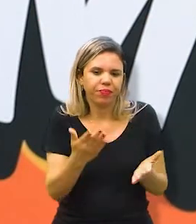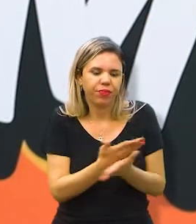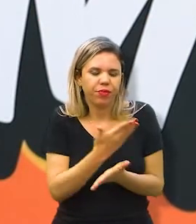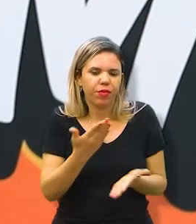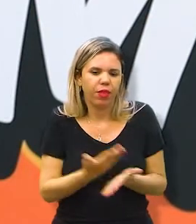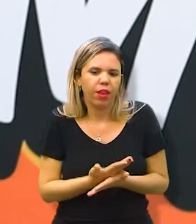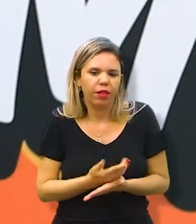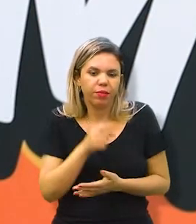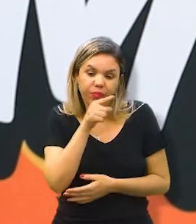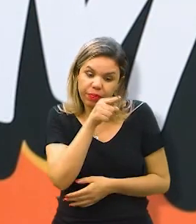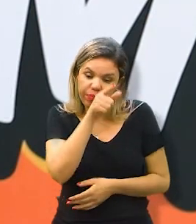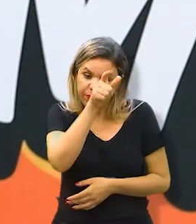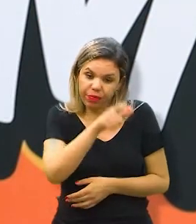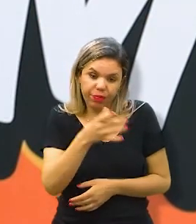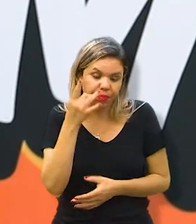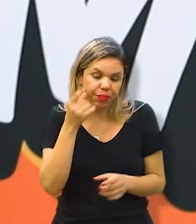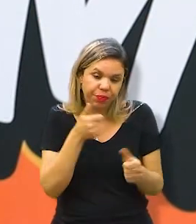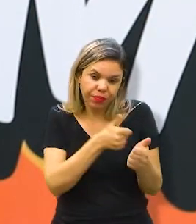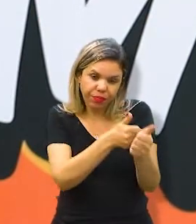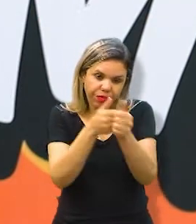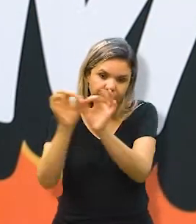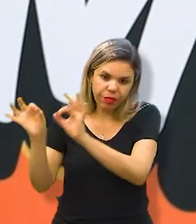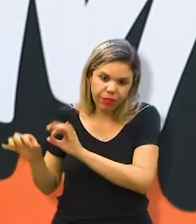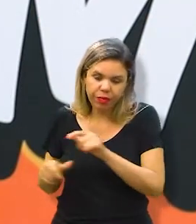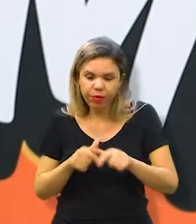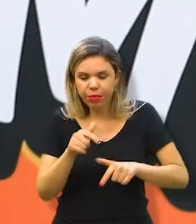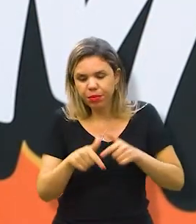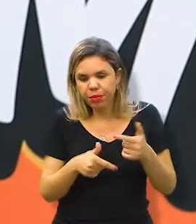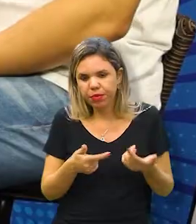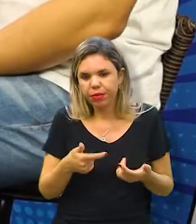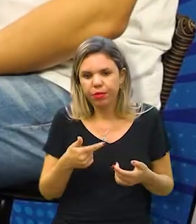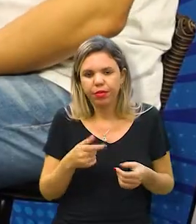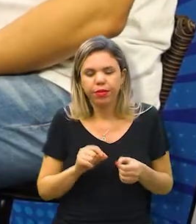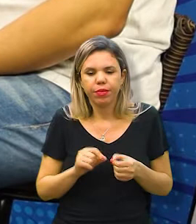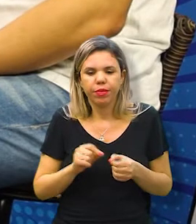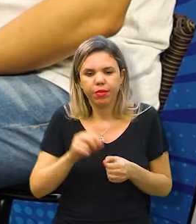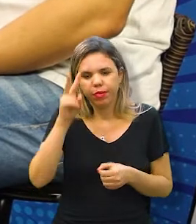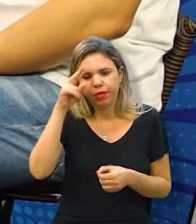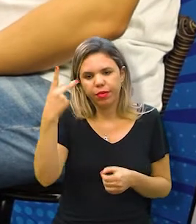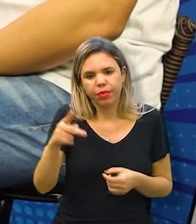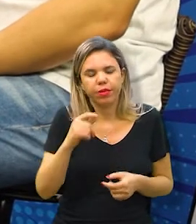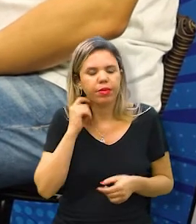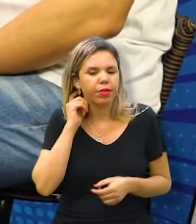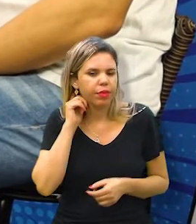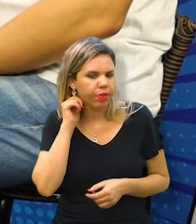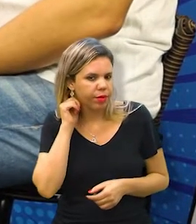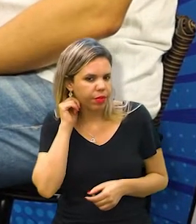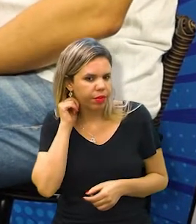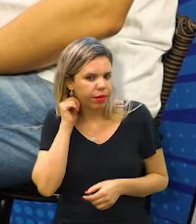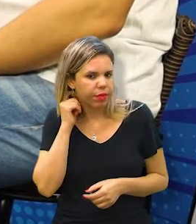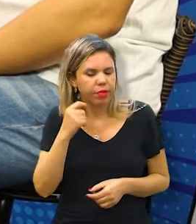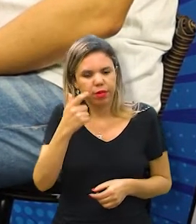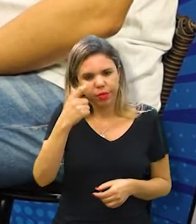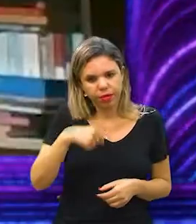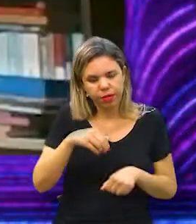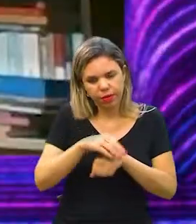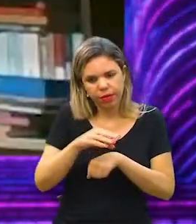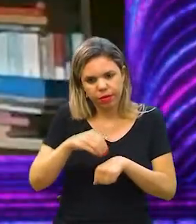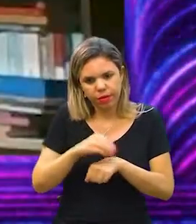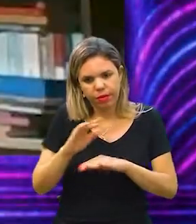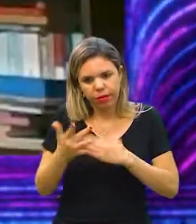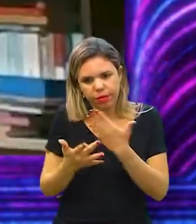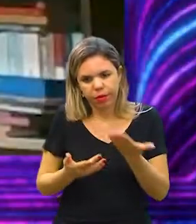então, o livro e você, né, para acompanhar o seu trabalho, as suas próximas histórias? Eu vou passar as minhas